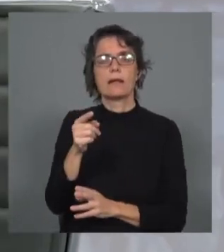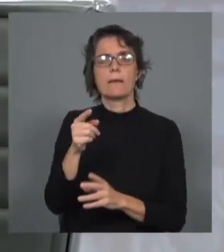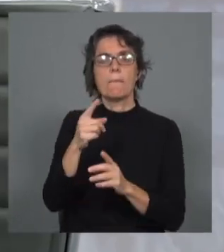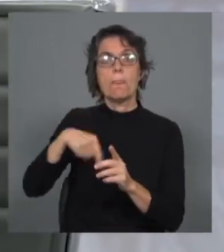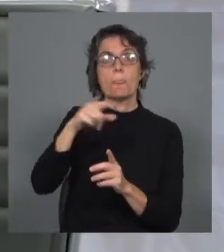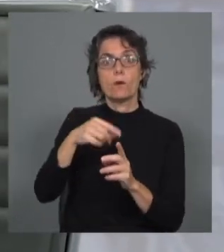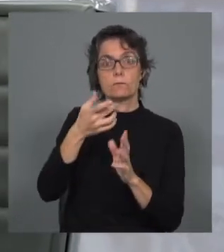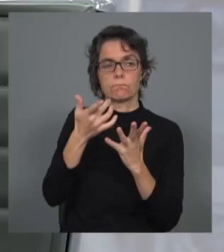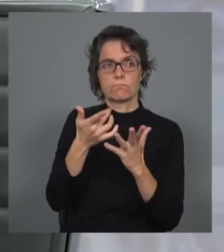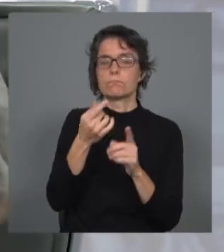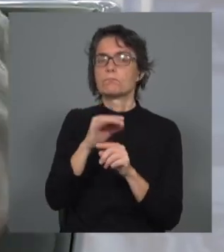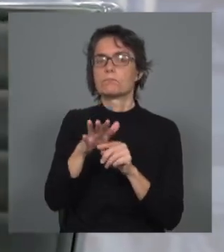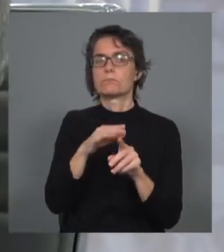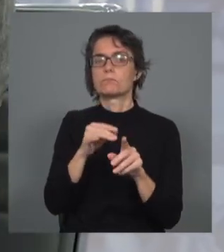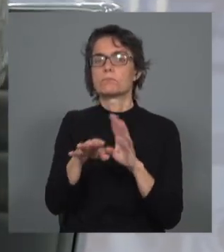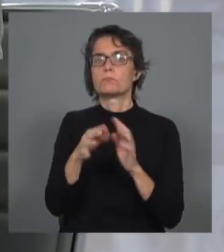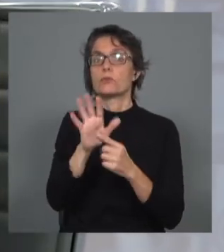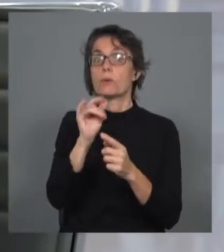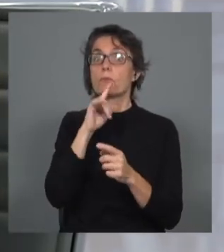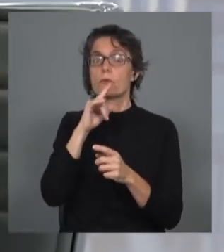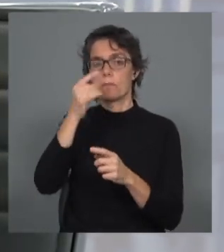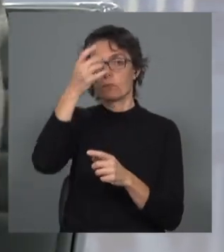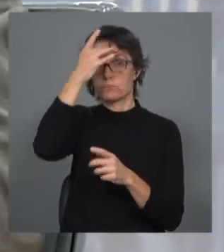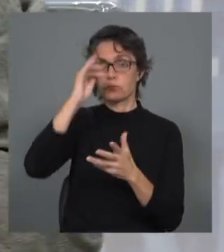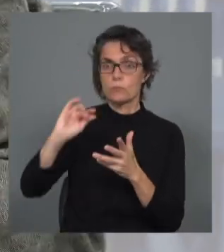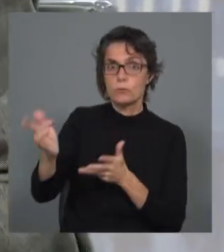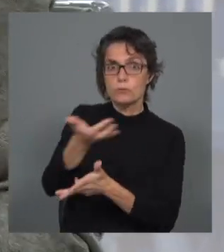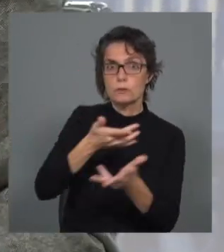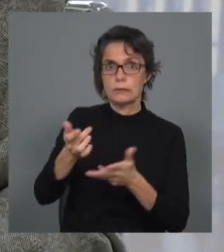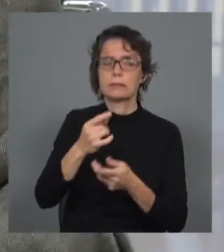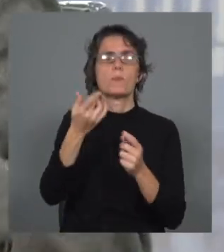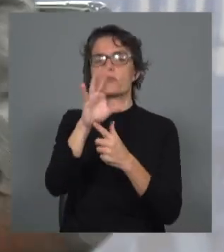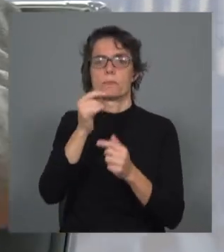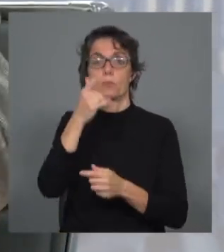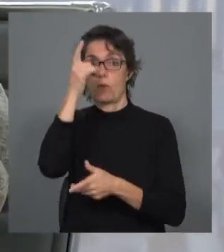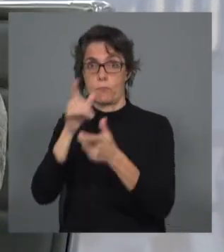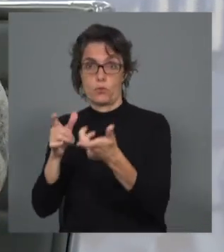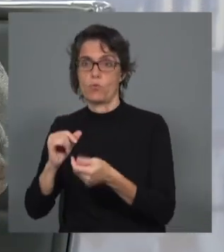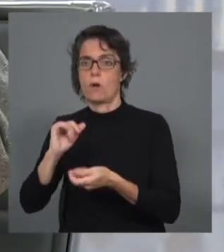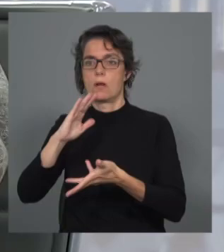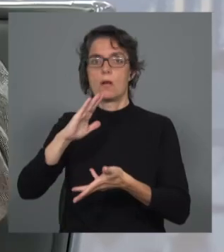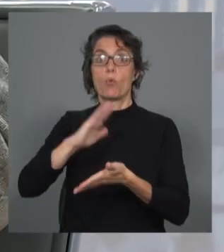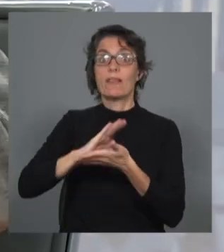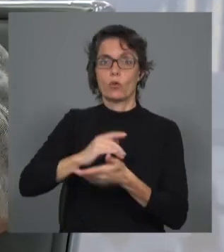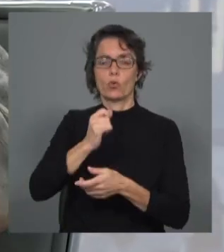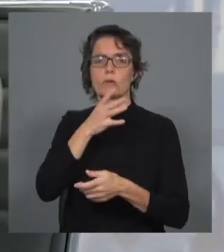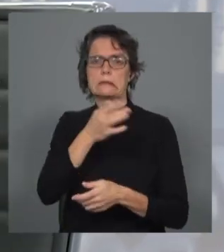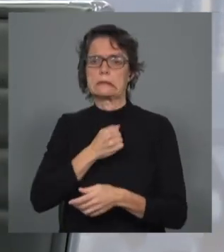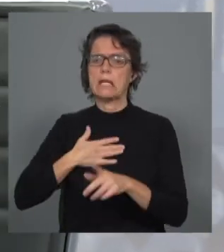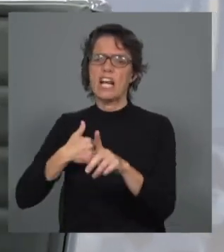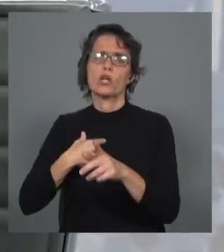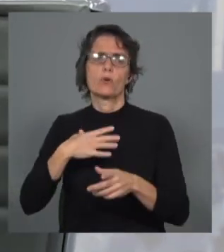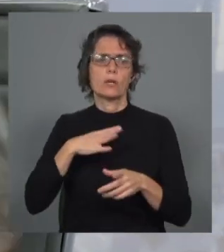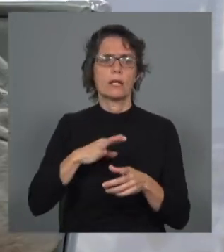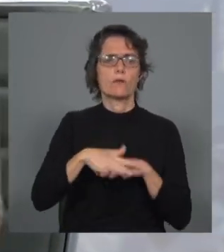aconselhar. Olha, o que é que quero fazer? Isso é o editor que tem que saber. Eu quero estar nos telefones, eu quero estar nos computadores. Isso é